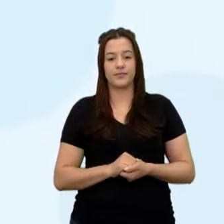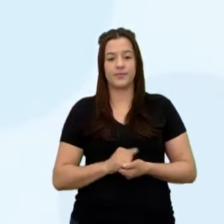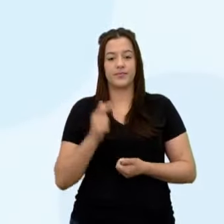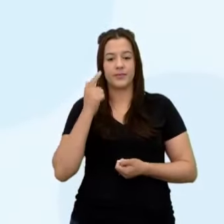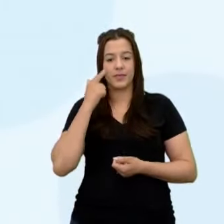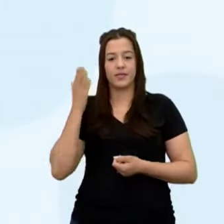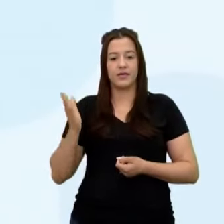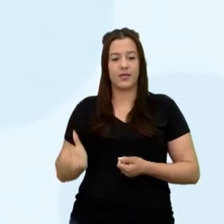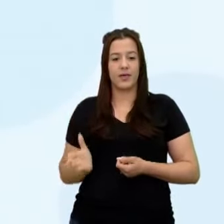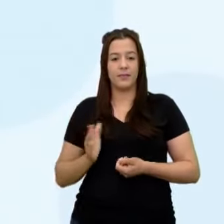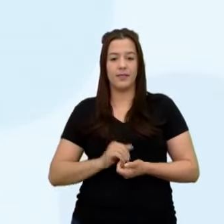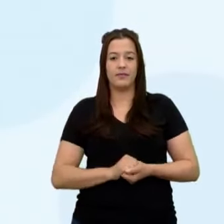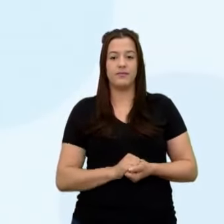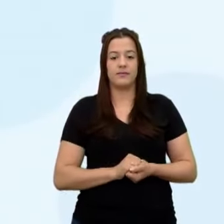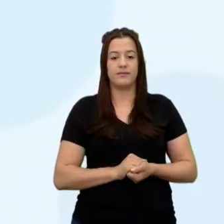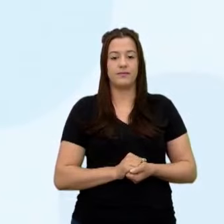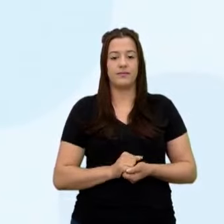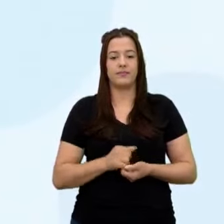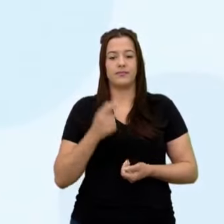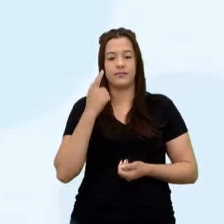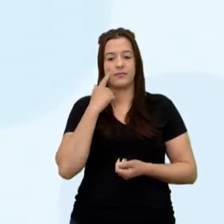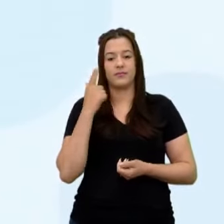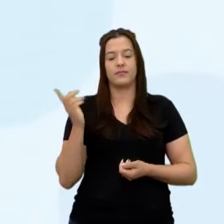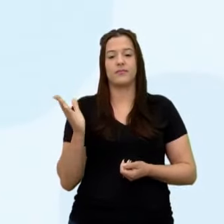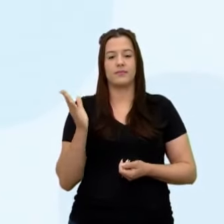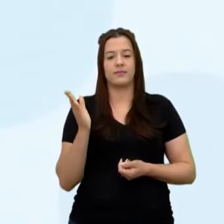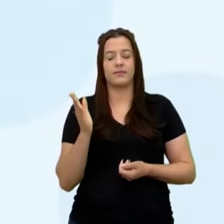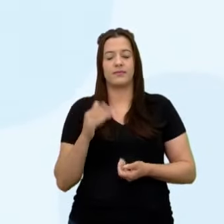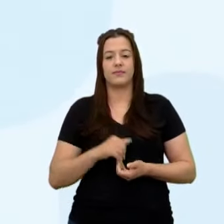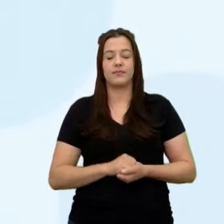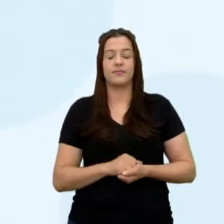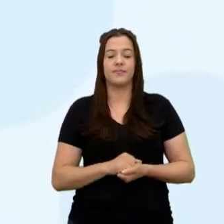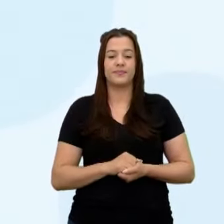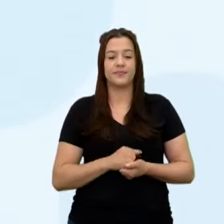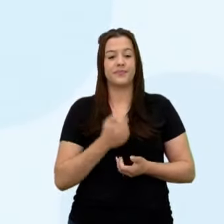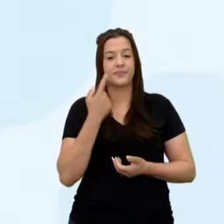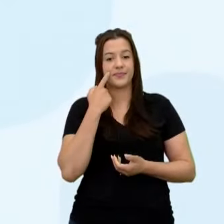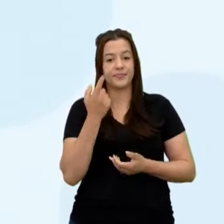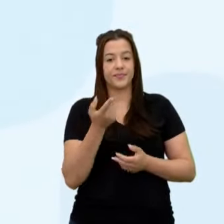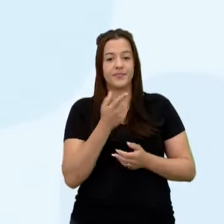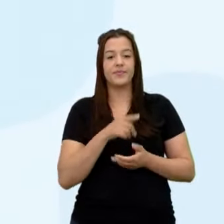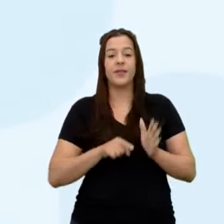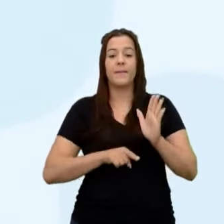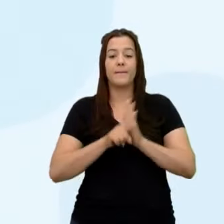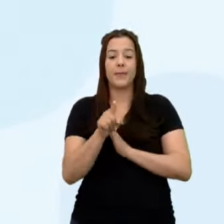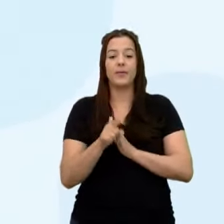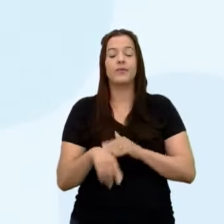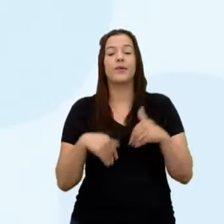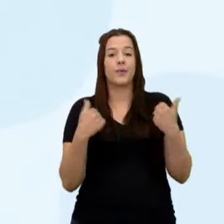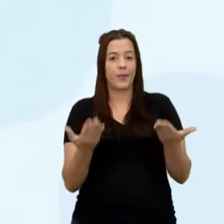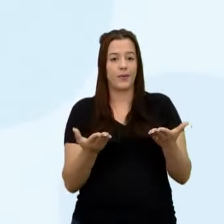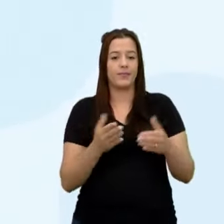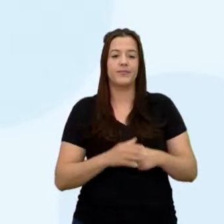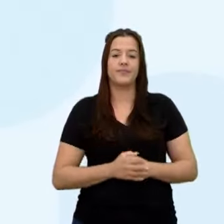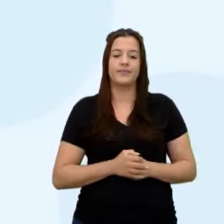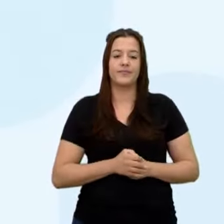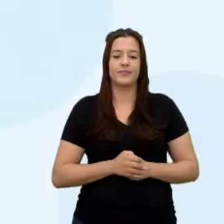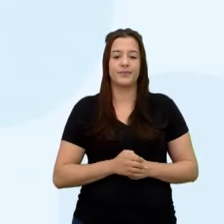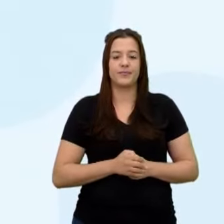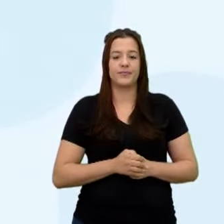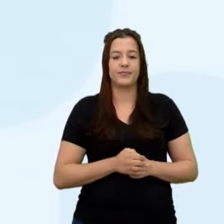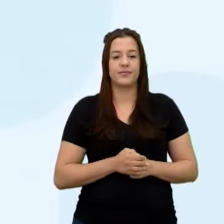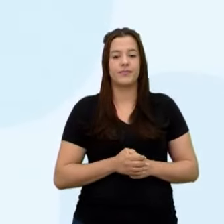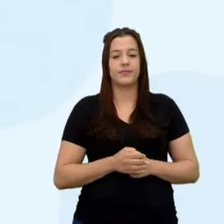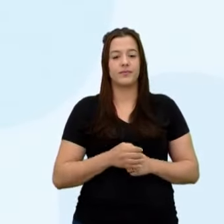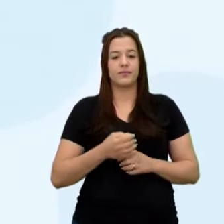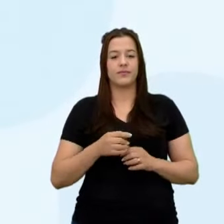aparecer para vocês a resposta. Alright, so the question was, a pergunta era a seguinte: What are